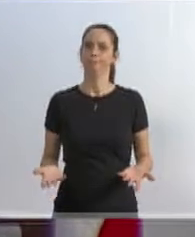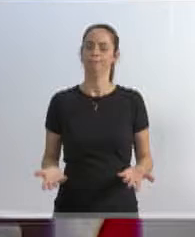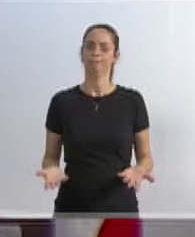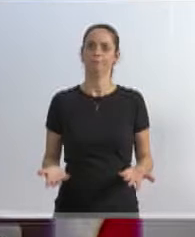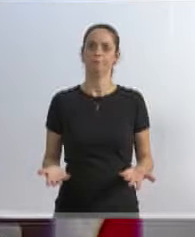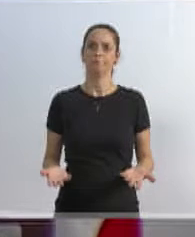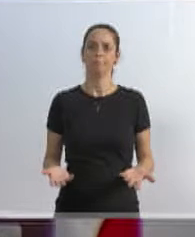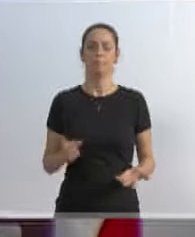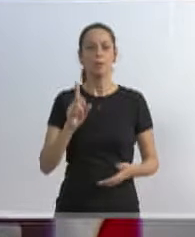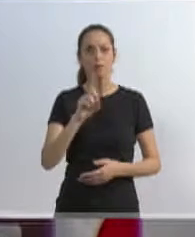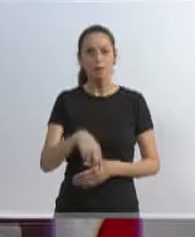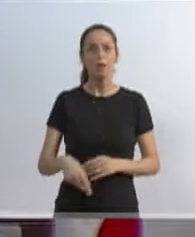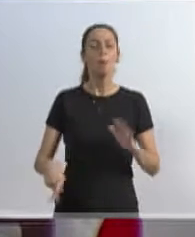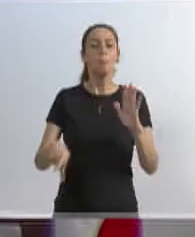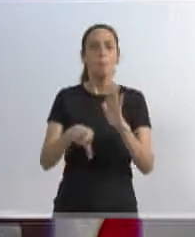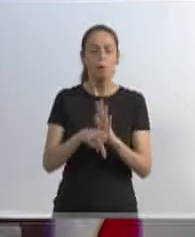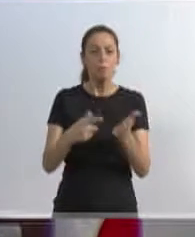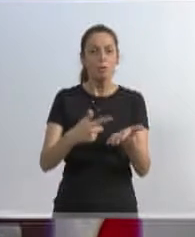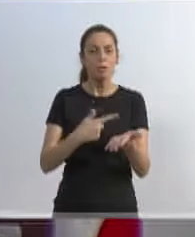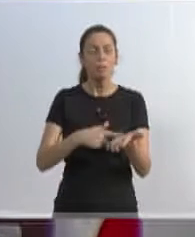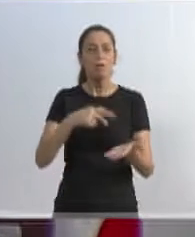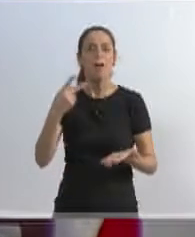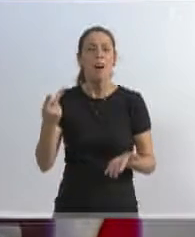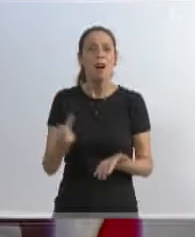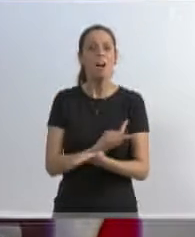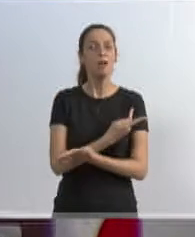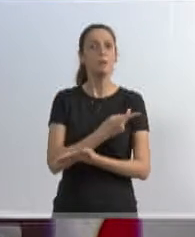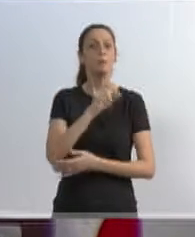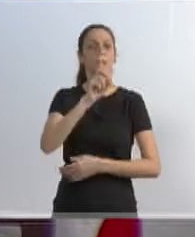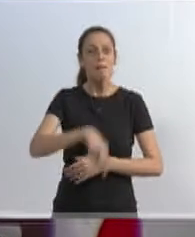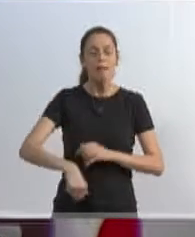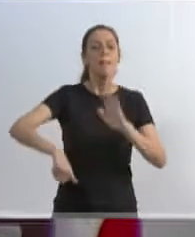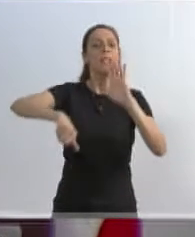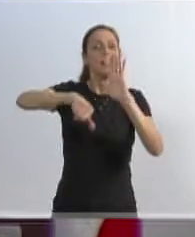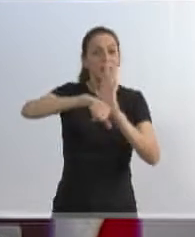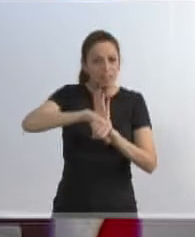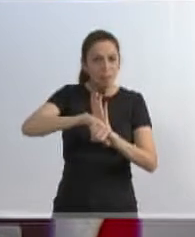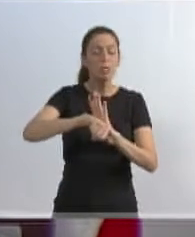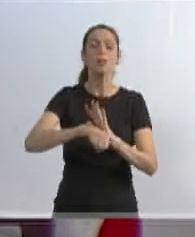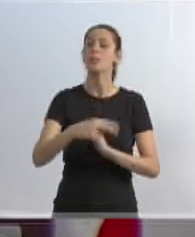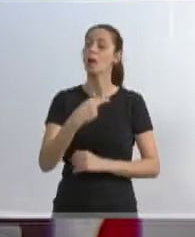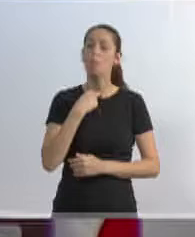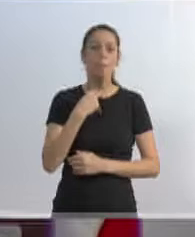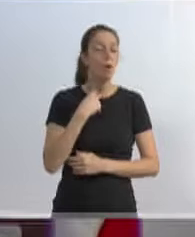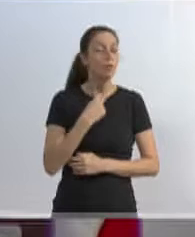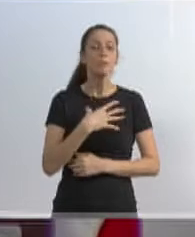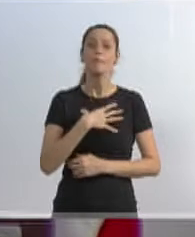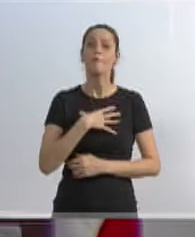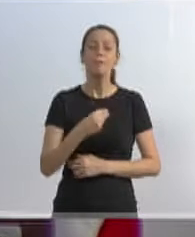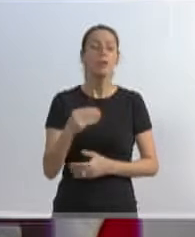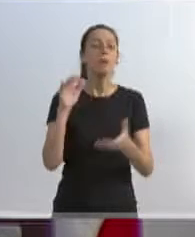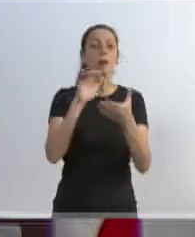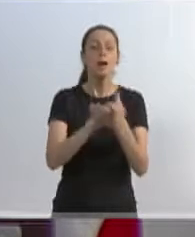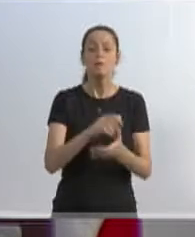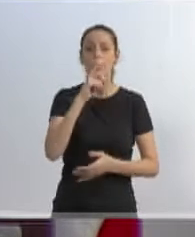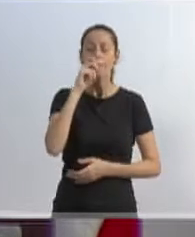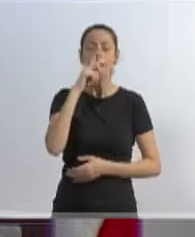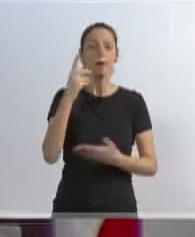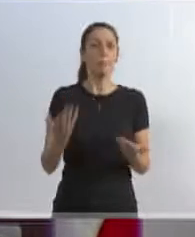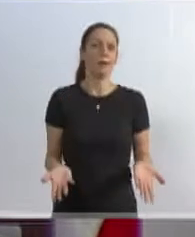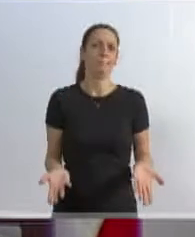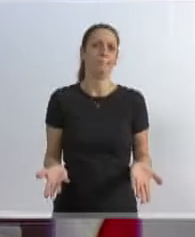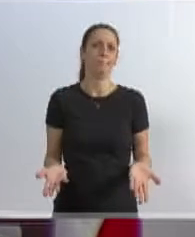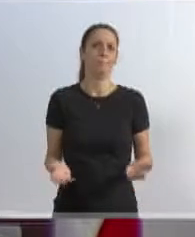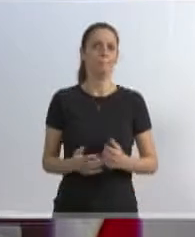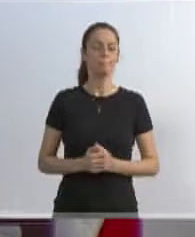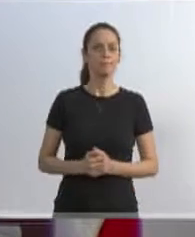tem crime de incesto alienador alma várias outras situações que nós olhamos lá o momento de deixar a